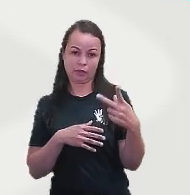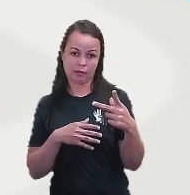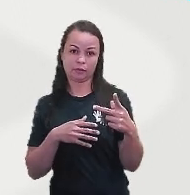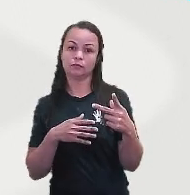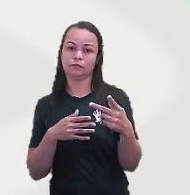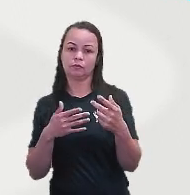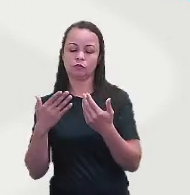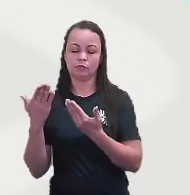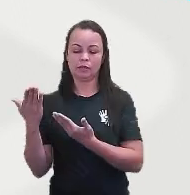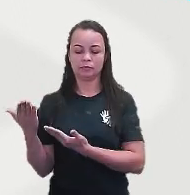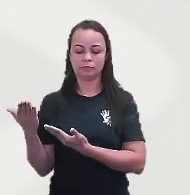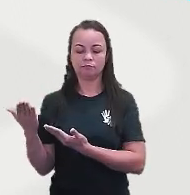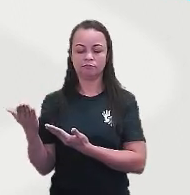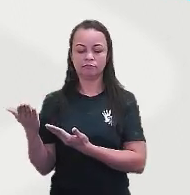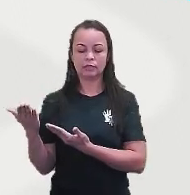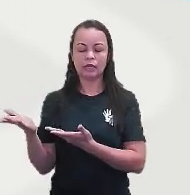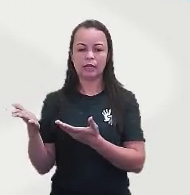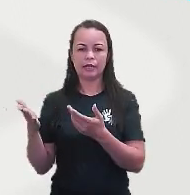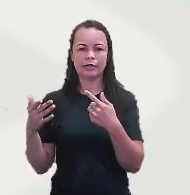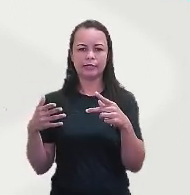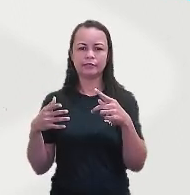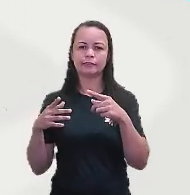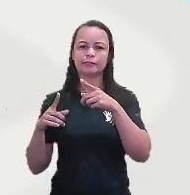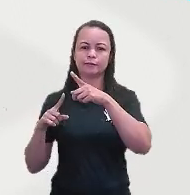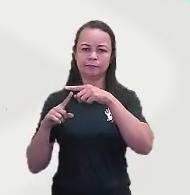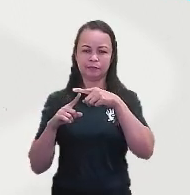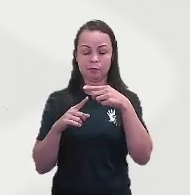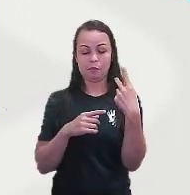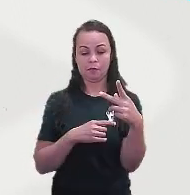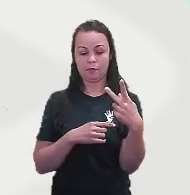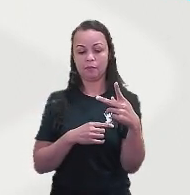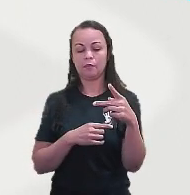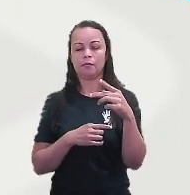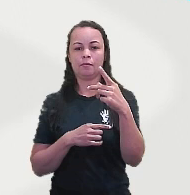expressões, utiliza-se aí esse tipo de porquê.